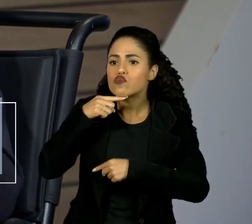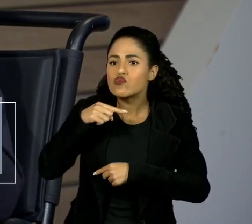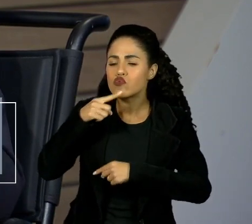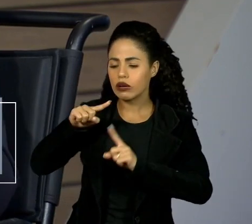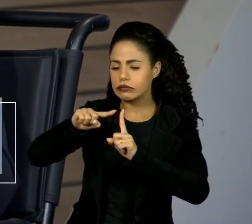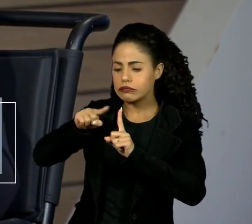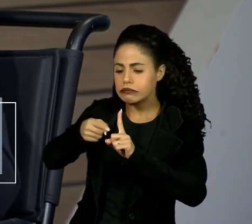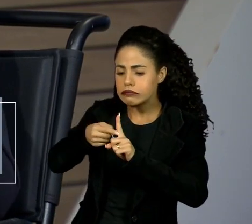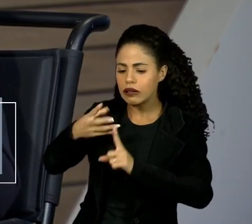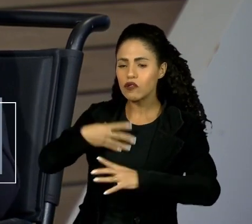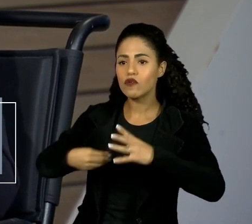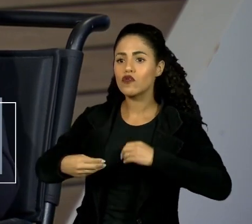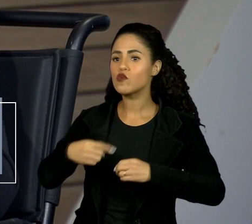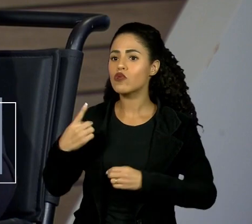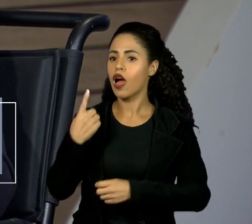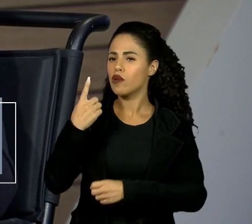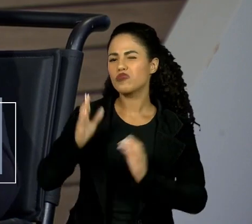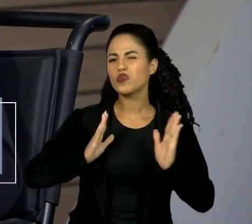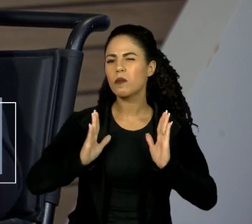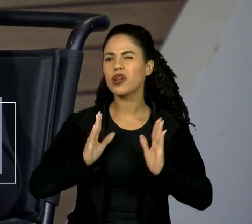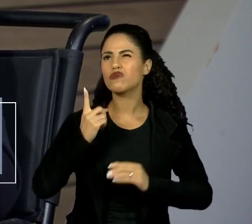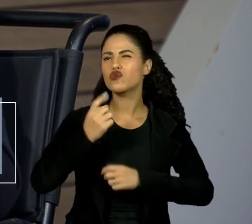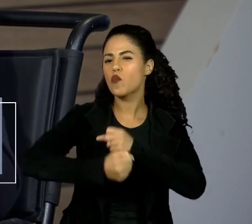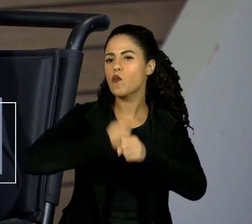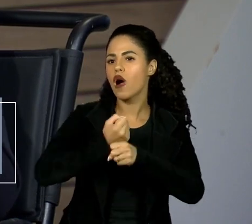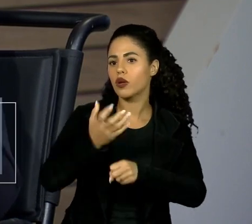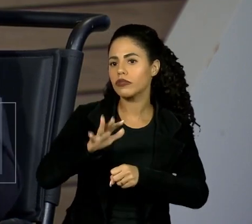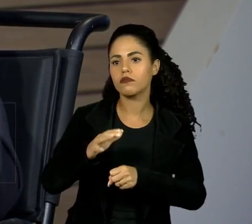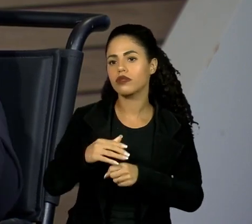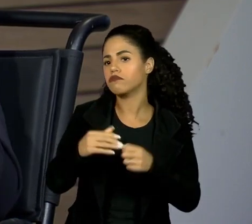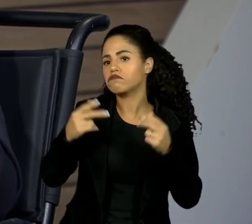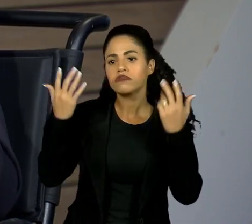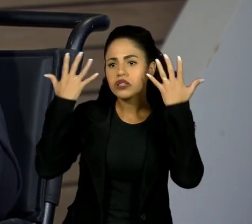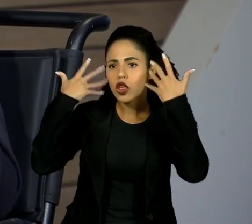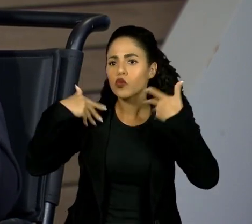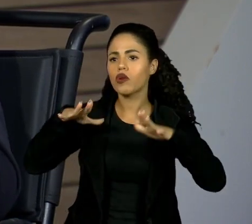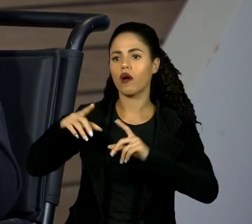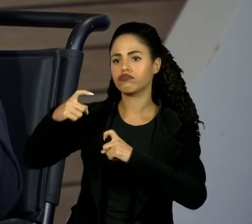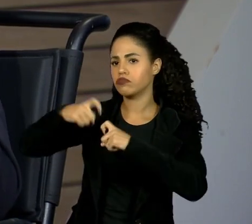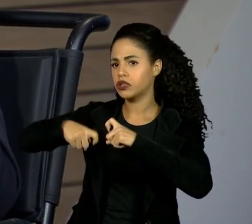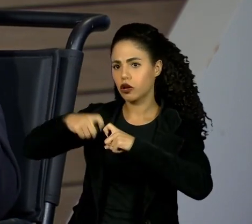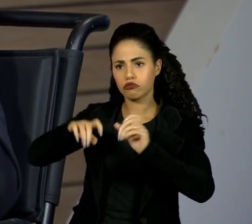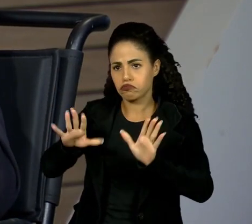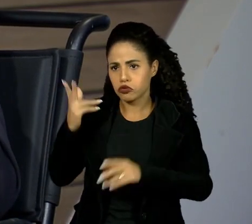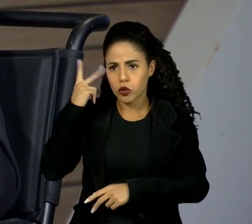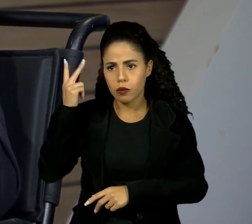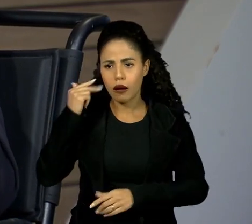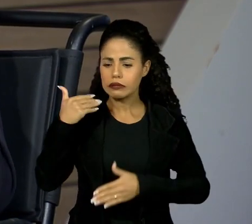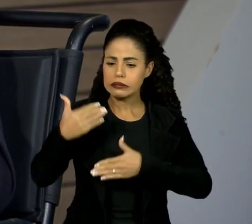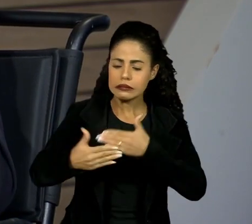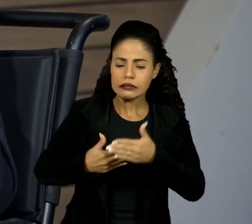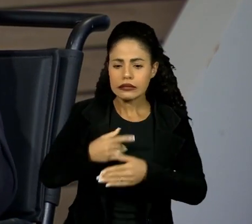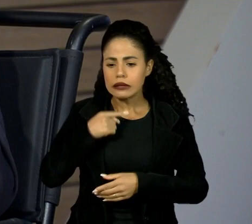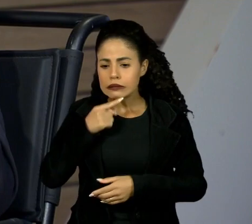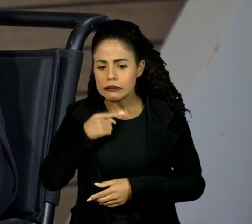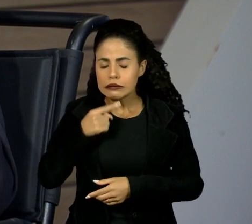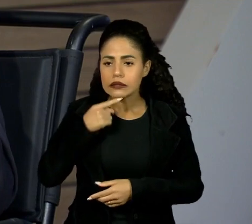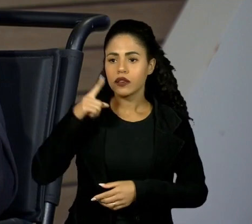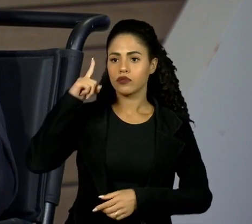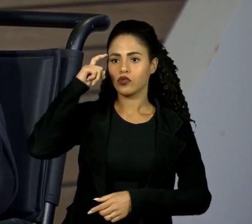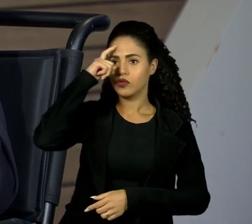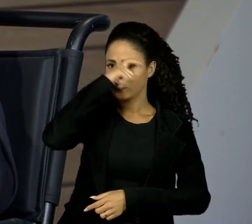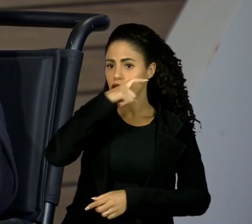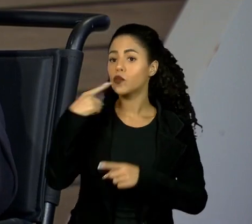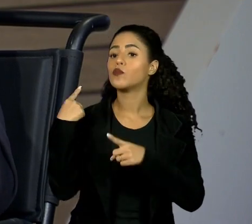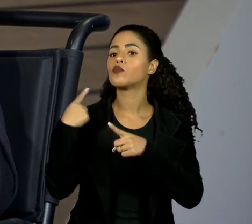intervalo maior ou igual a um ano, tendo relação e sem evitar. Tem umas nuances aí na definição,